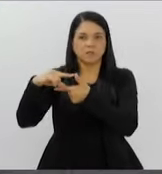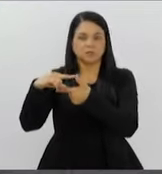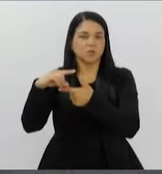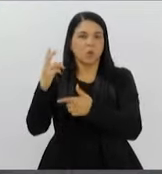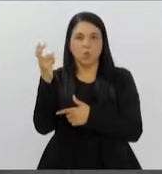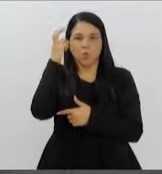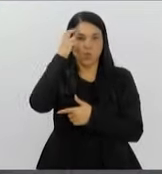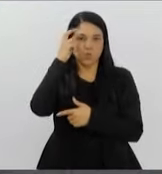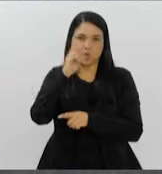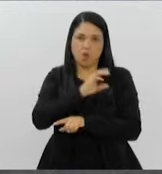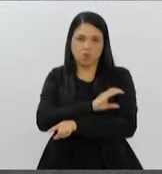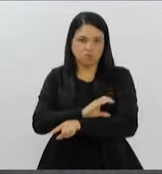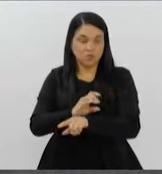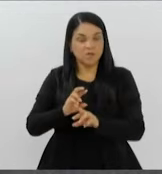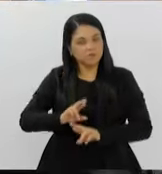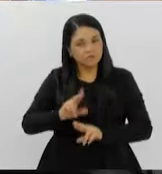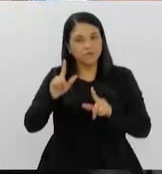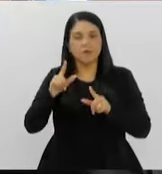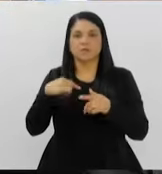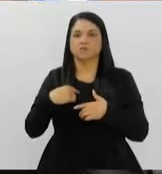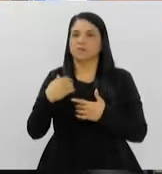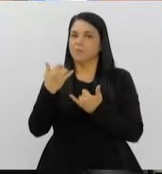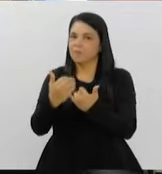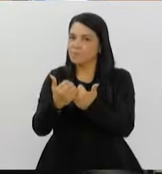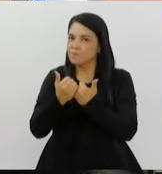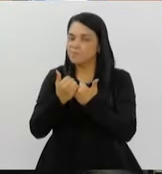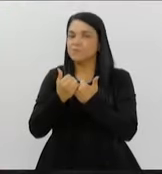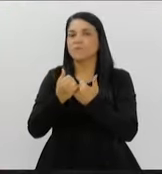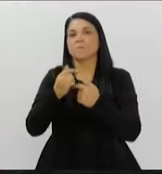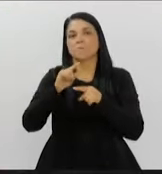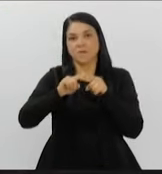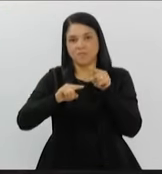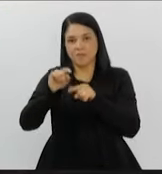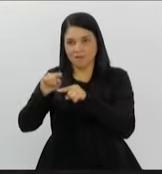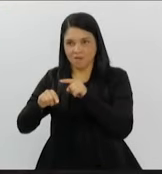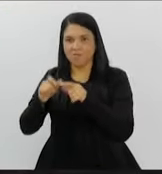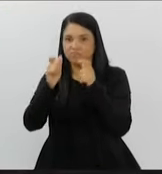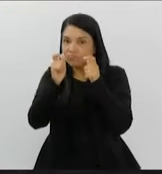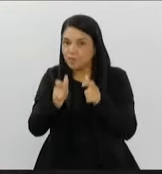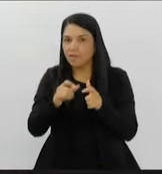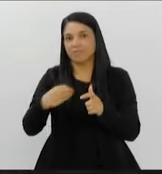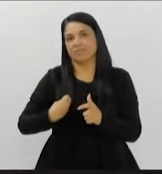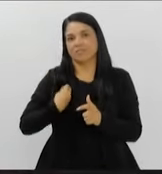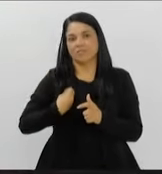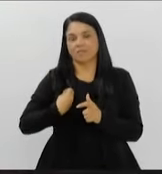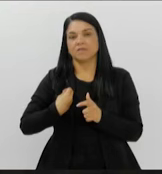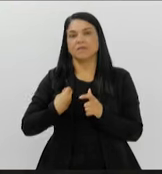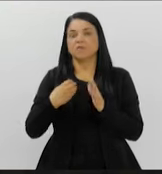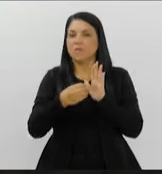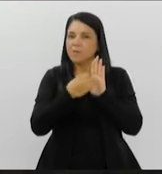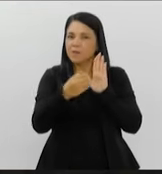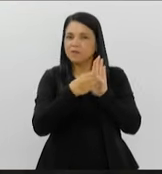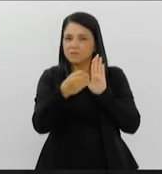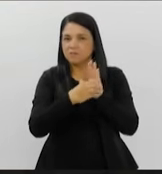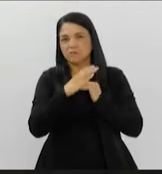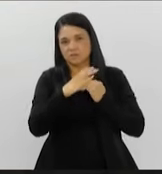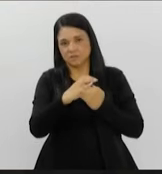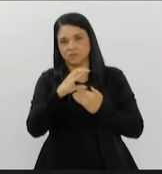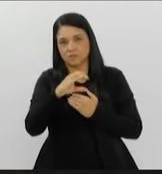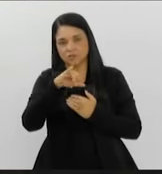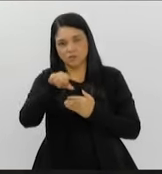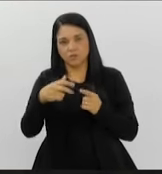físico, portanto, cabe o material mesmo. Então, autorizamos a revisão. No próprio parecer da CCJ, já podemos corrigir e incluir a